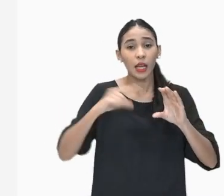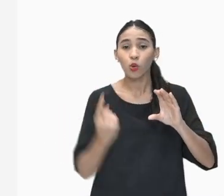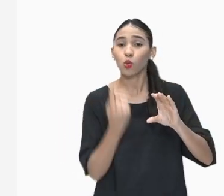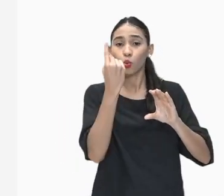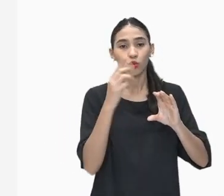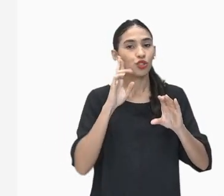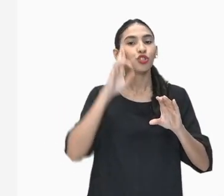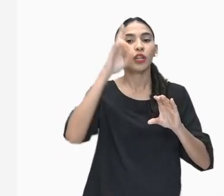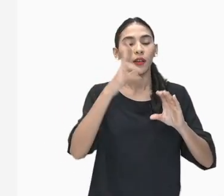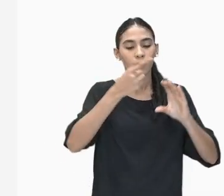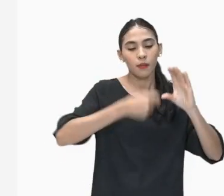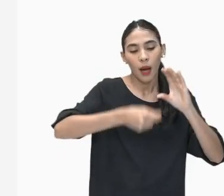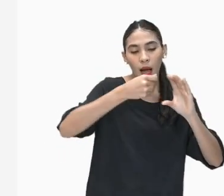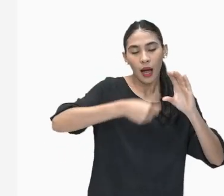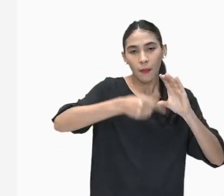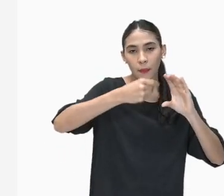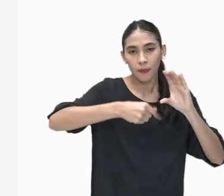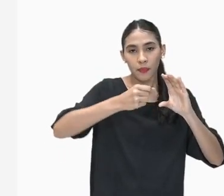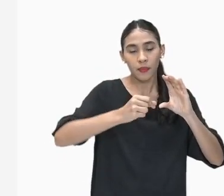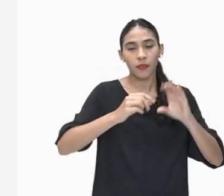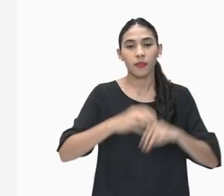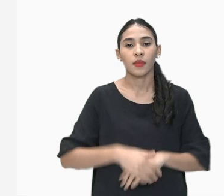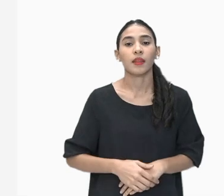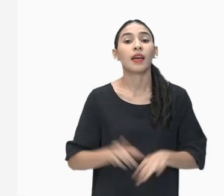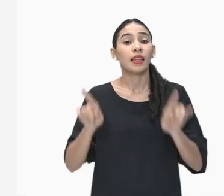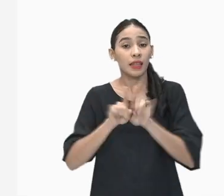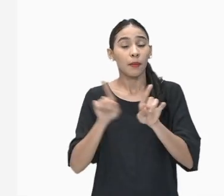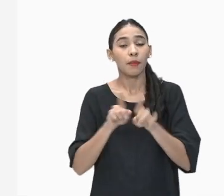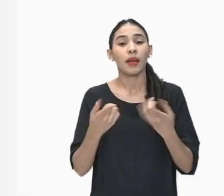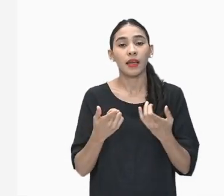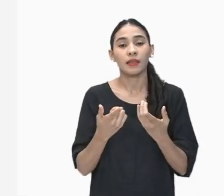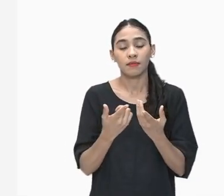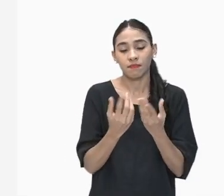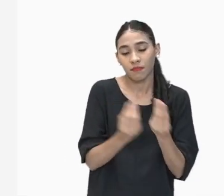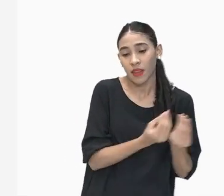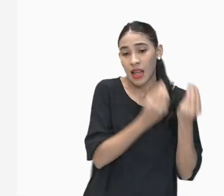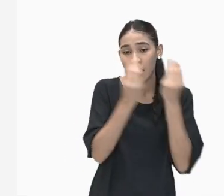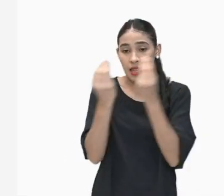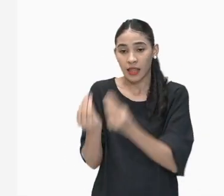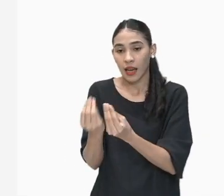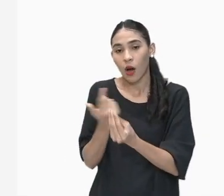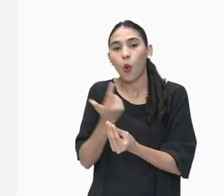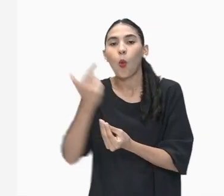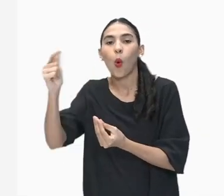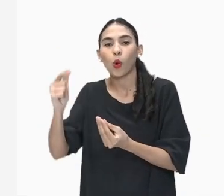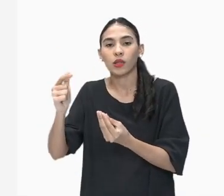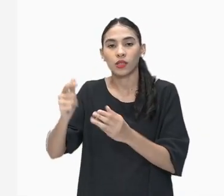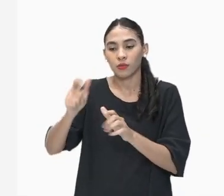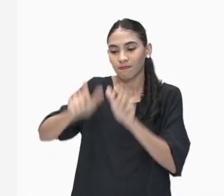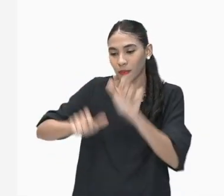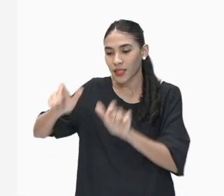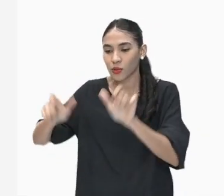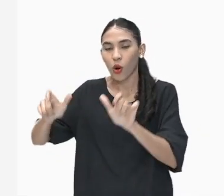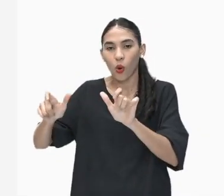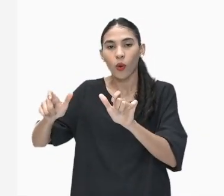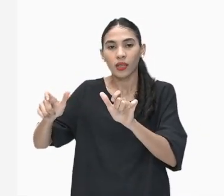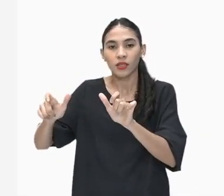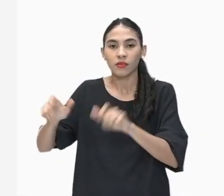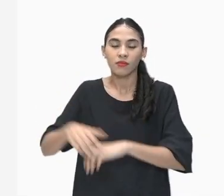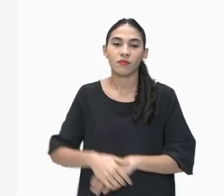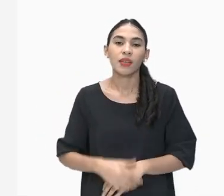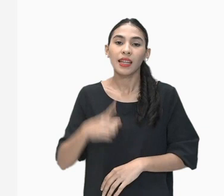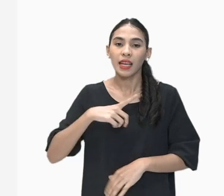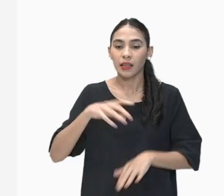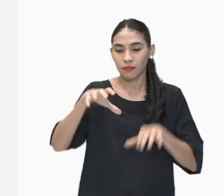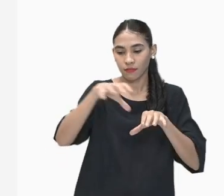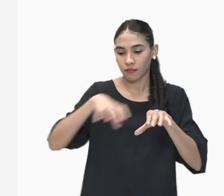é, do dinheiro ou da matéria-prima, que vai fornecer para outras pessoas que vão trabalhar para ele. Então aí tem uma